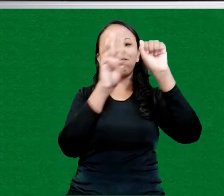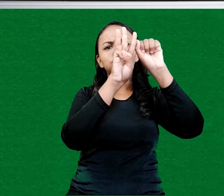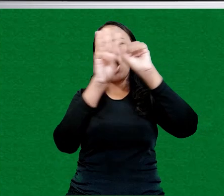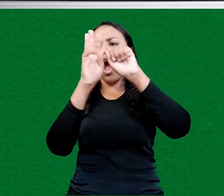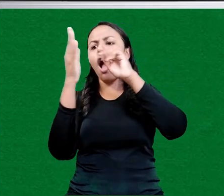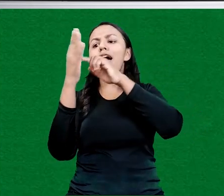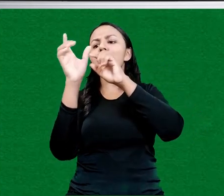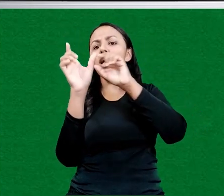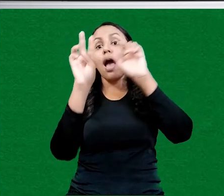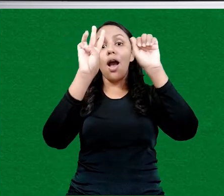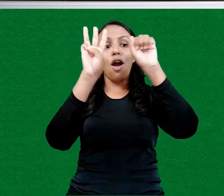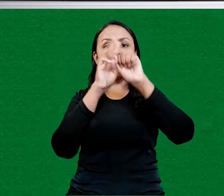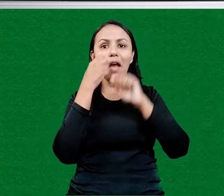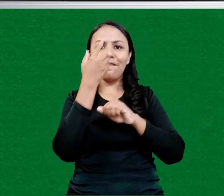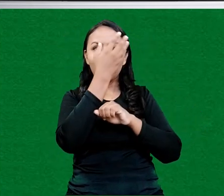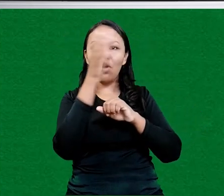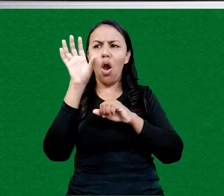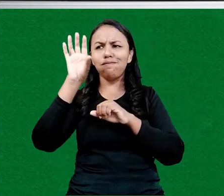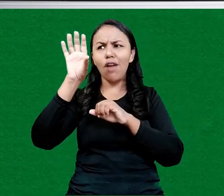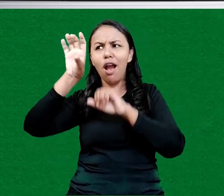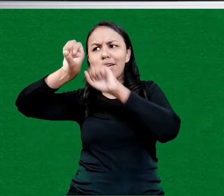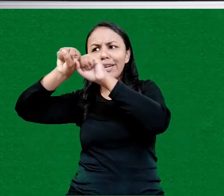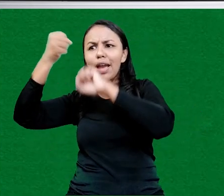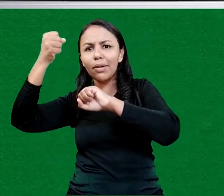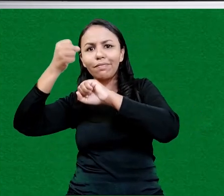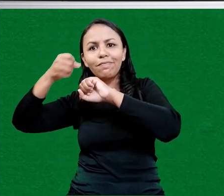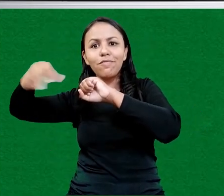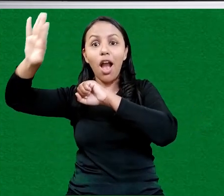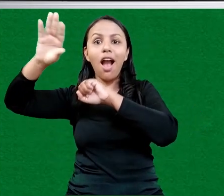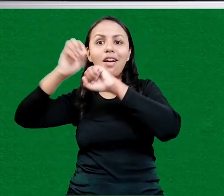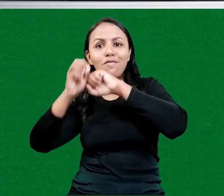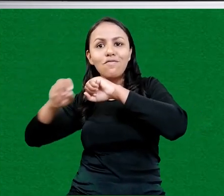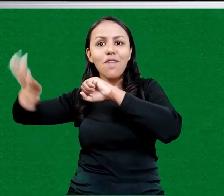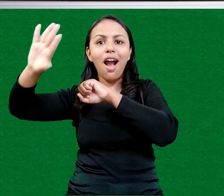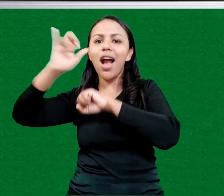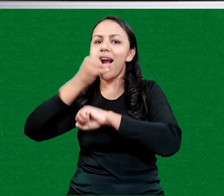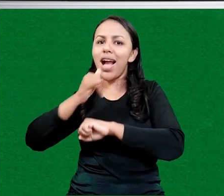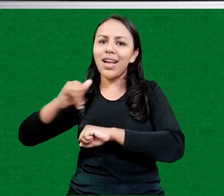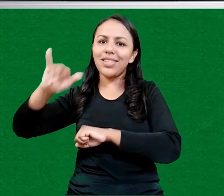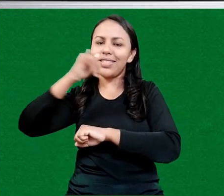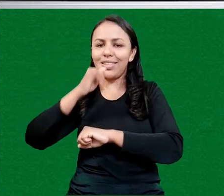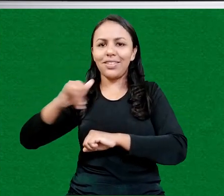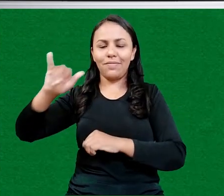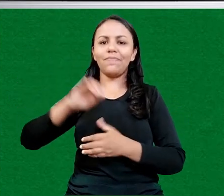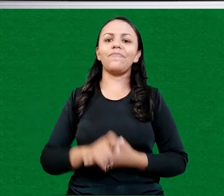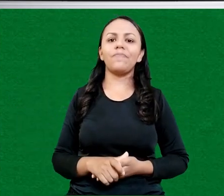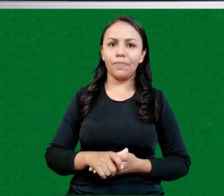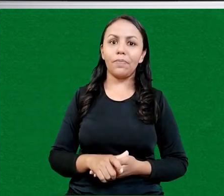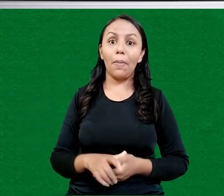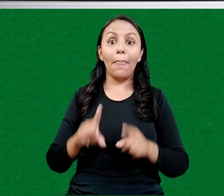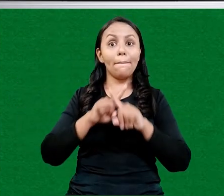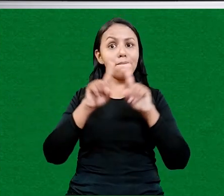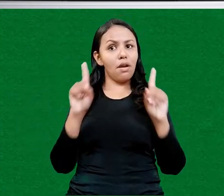essa molécula da ponta da estrutura do ATP, nós liberamos aí energia. Mas, para